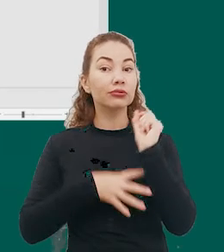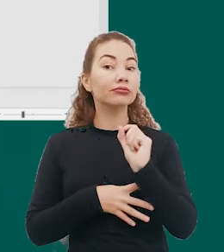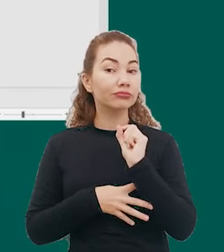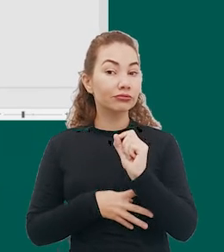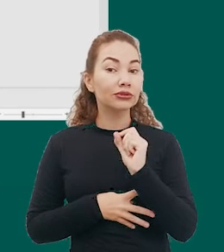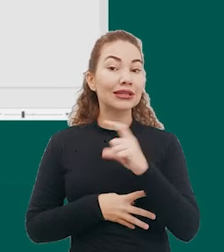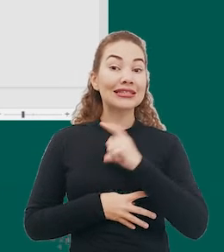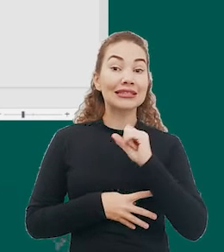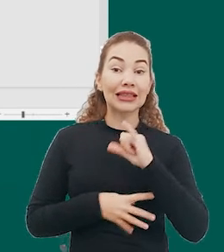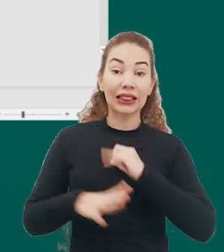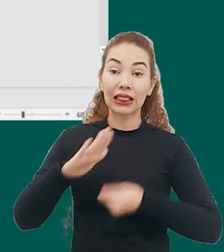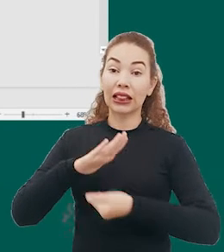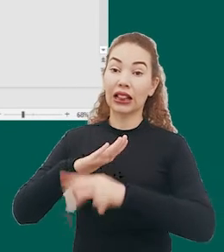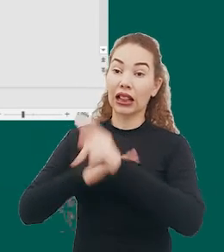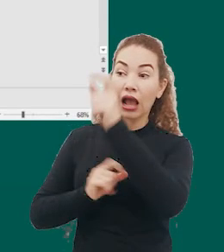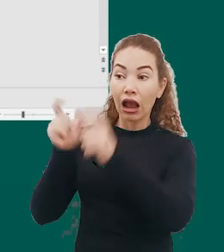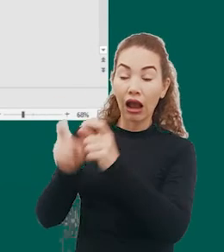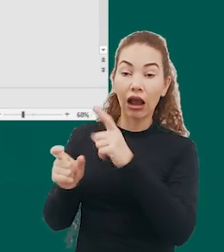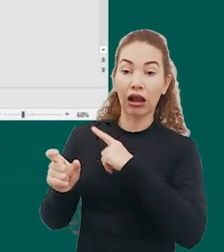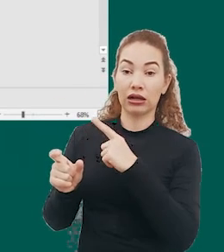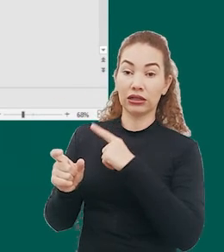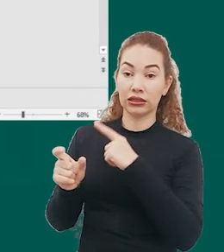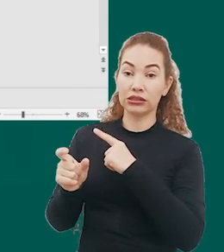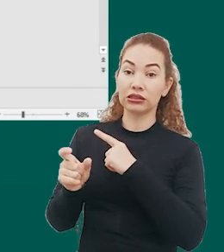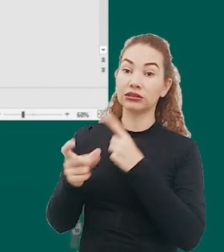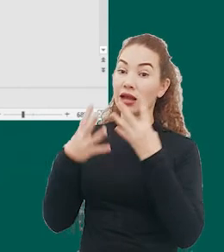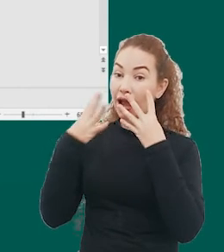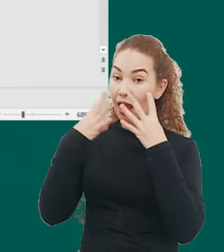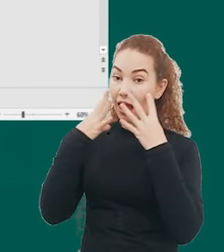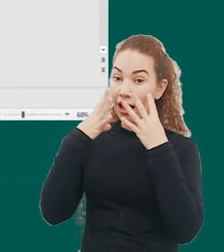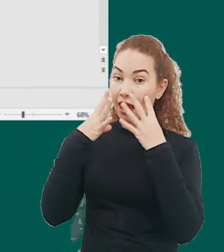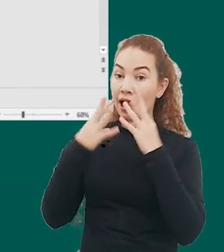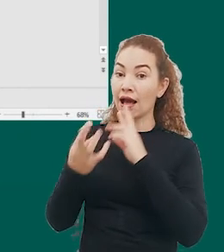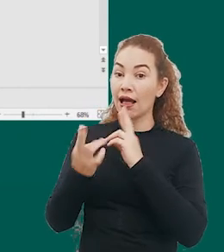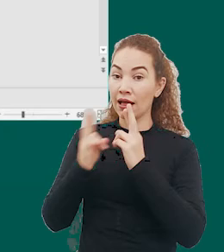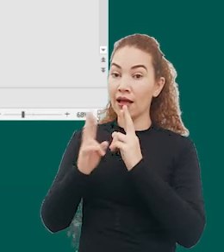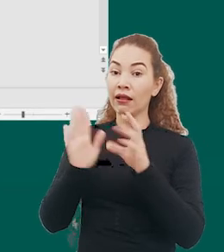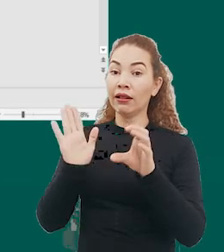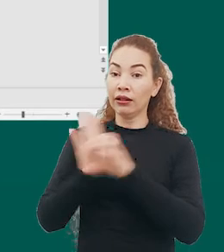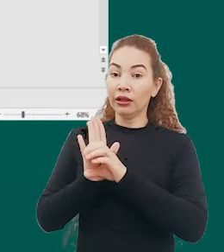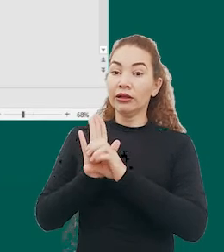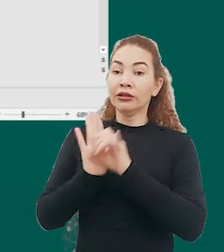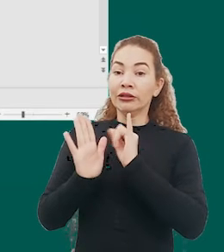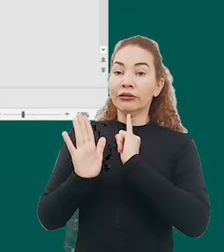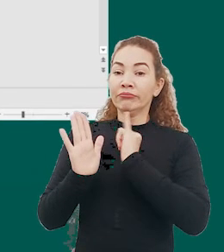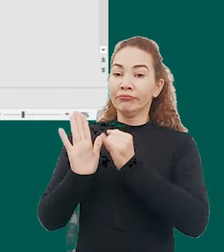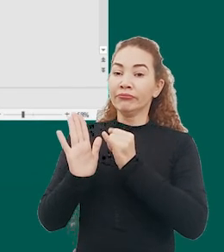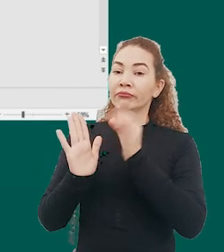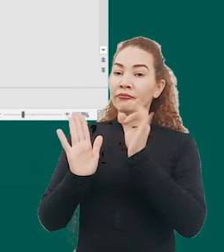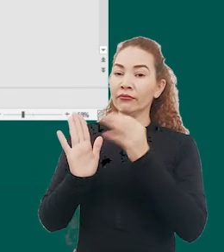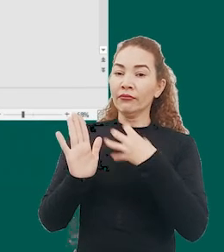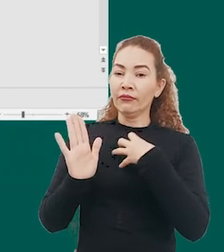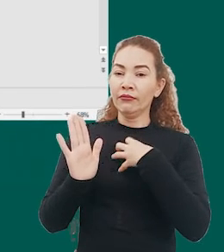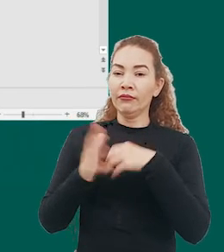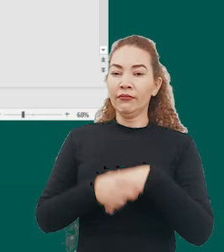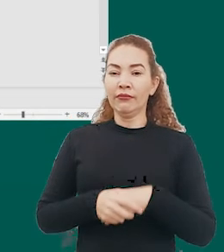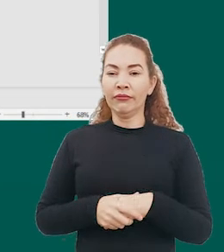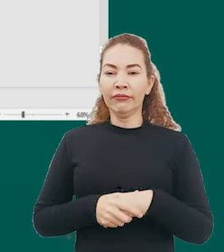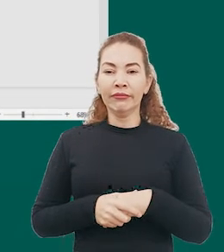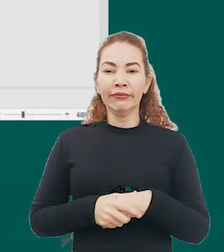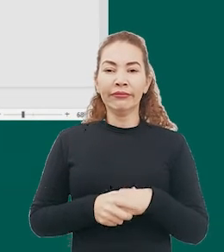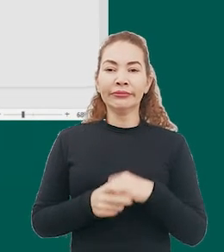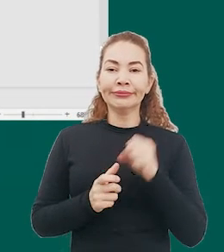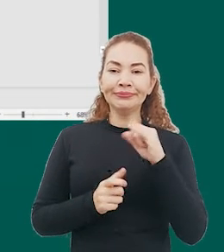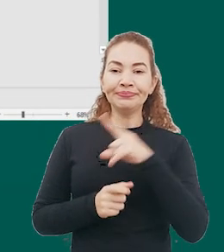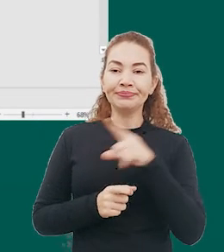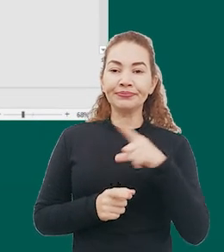Quem tem aplicação nos criptoativos, fiquem atentos em relação aos códigos para informar de forma correta. Quem